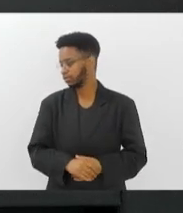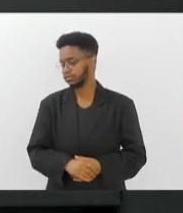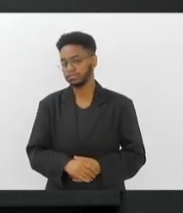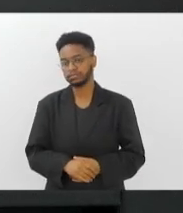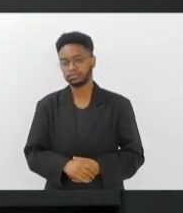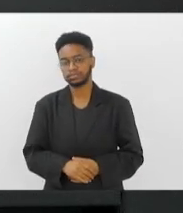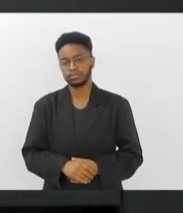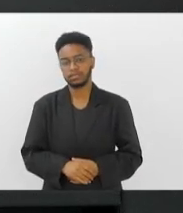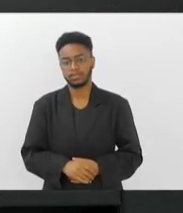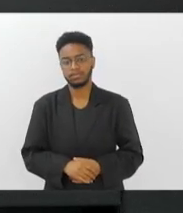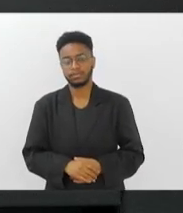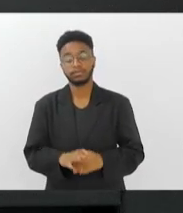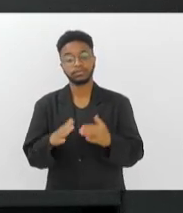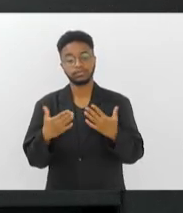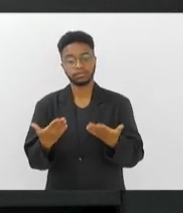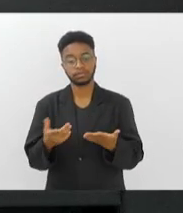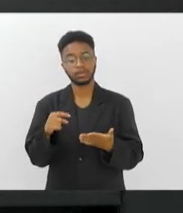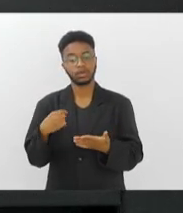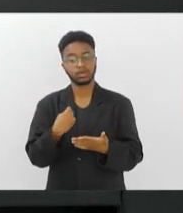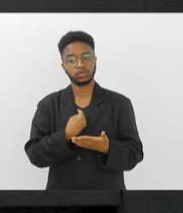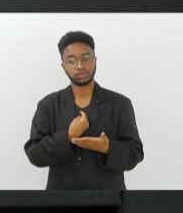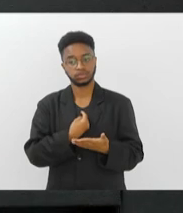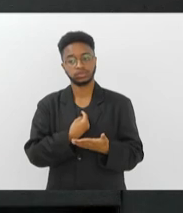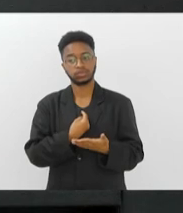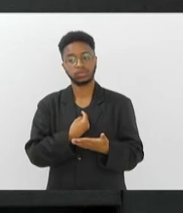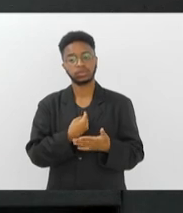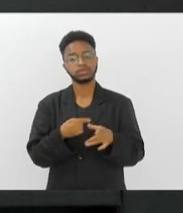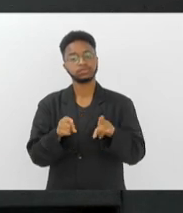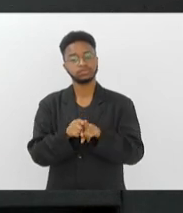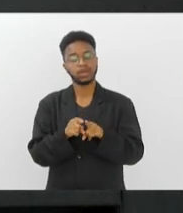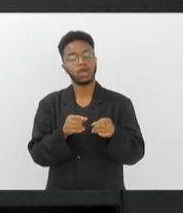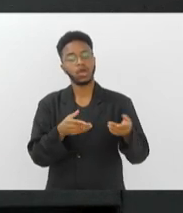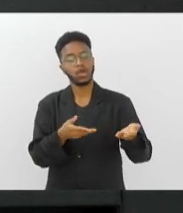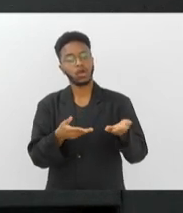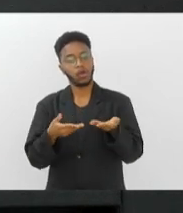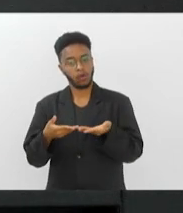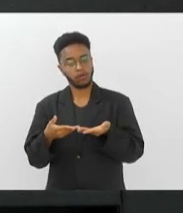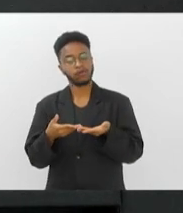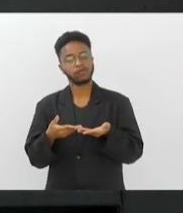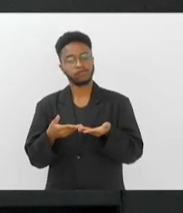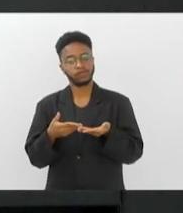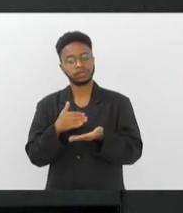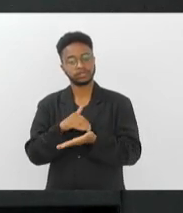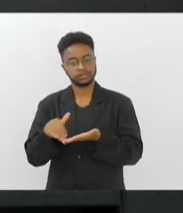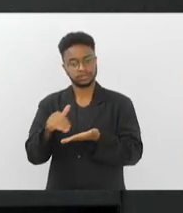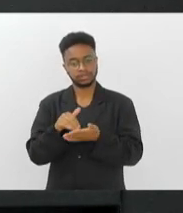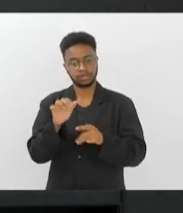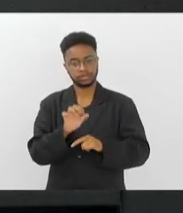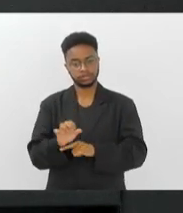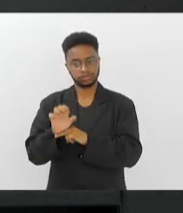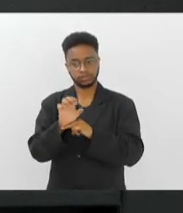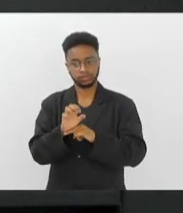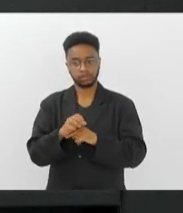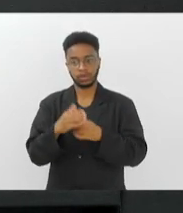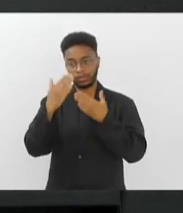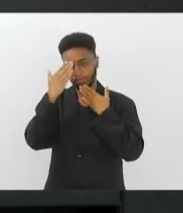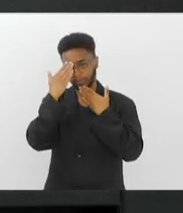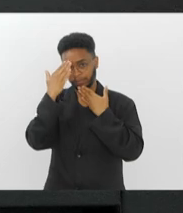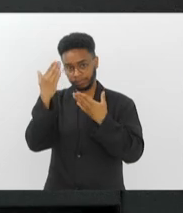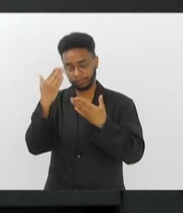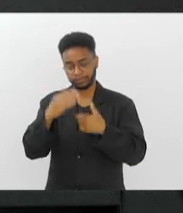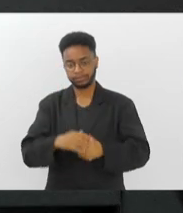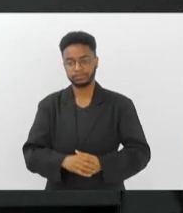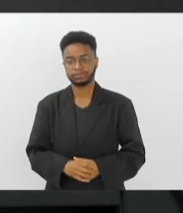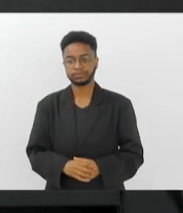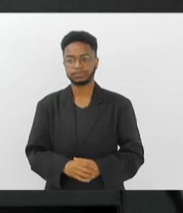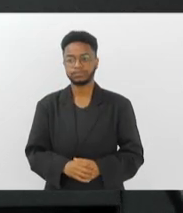gente estende aí também esse convite recebido à Secretaria de Estado. Muito obrigada.